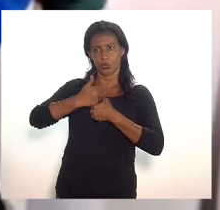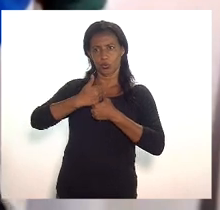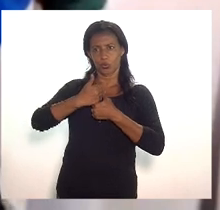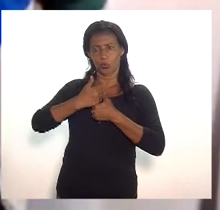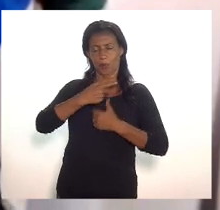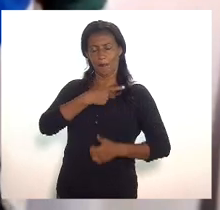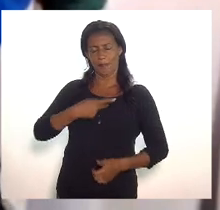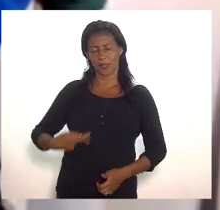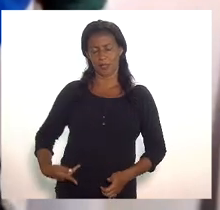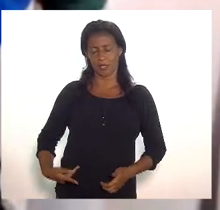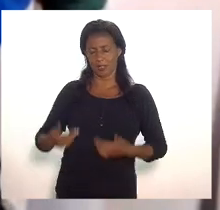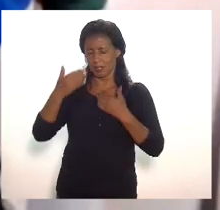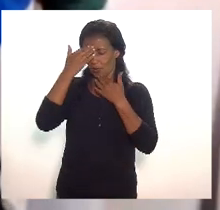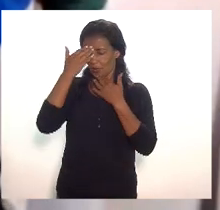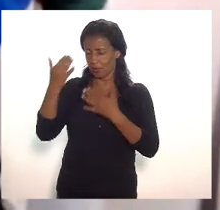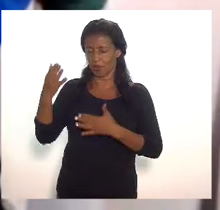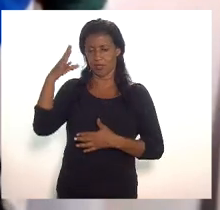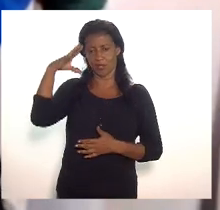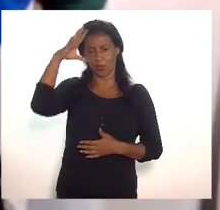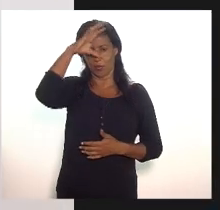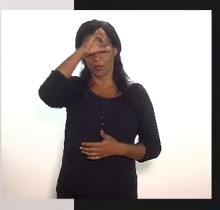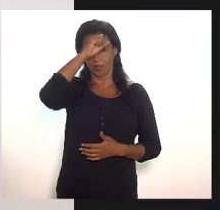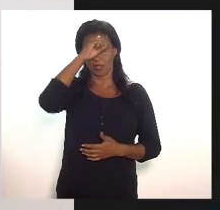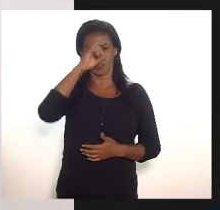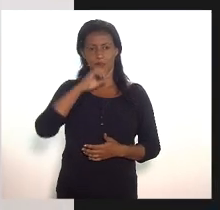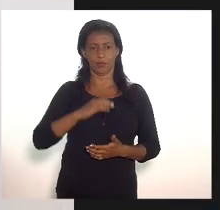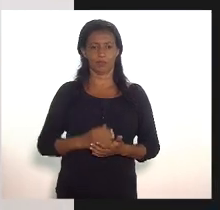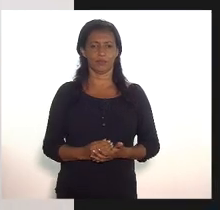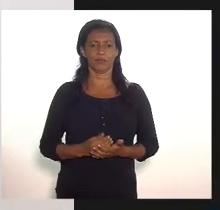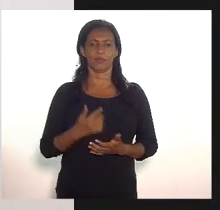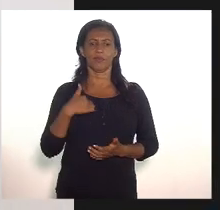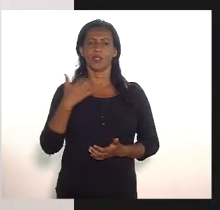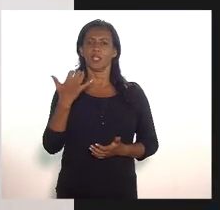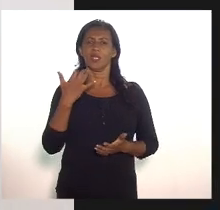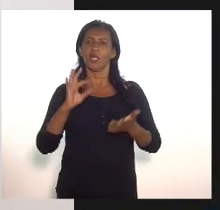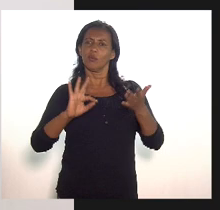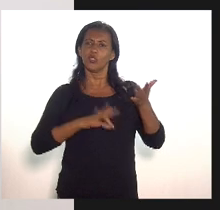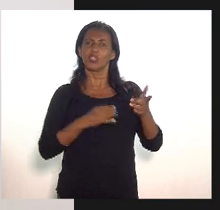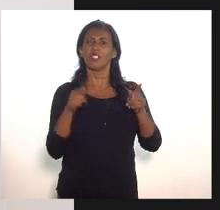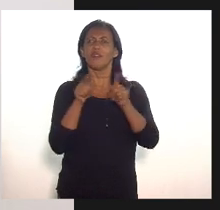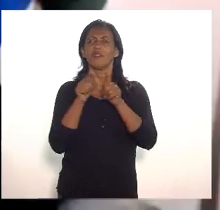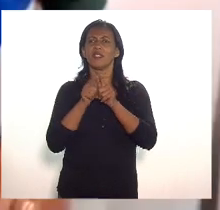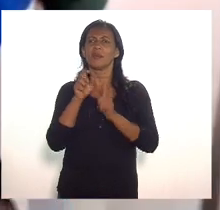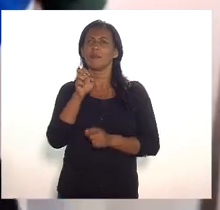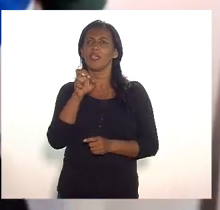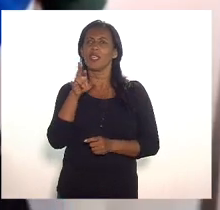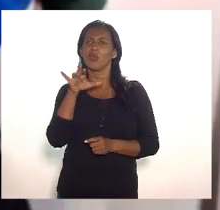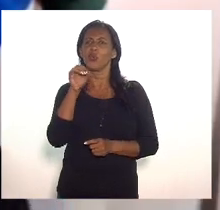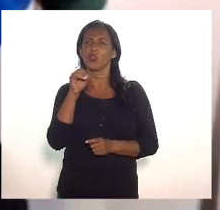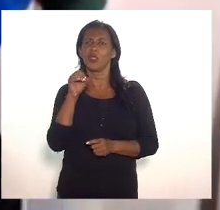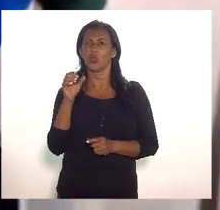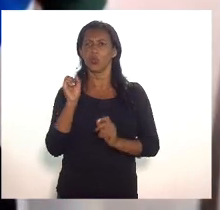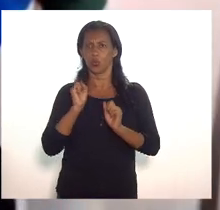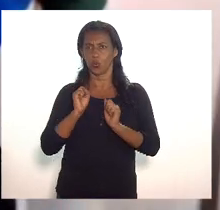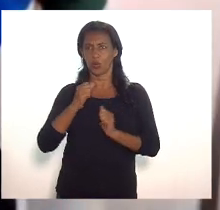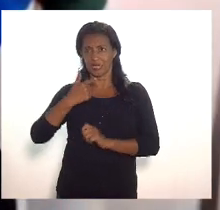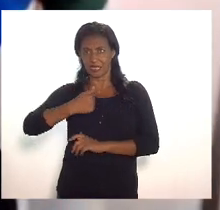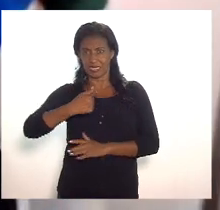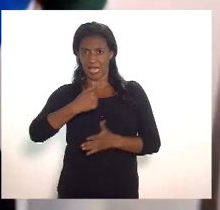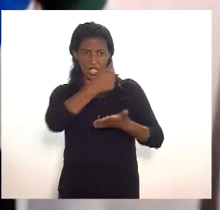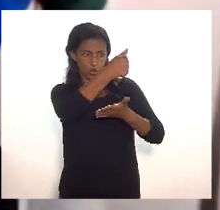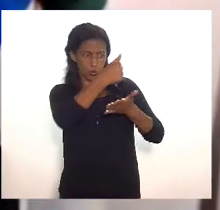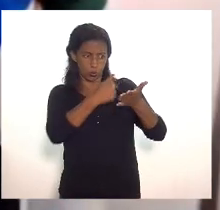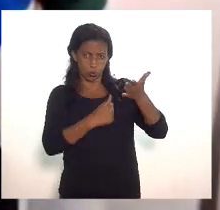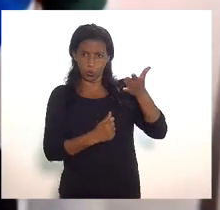Rocha e agradeço a compreensão de todos. Presidente, eu gostaria de me inscrever também, Eurico Júnior. Inscrito como sétimo orador, deputado Eurico